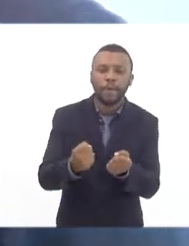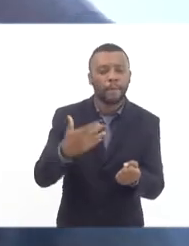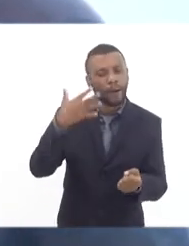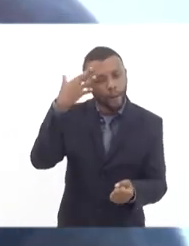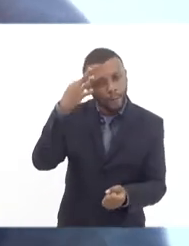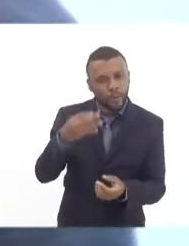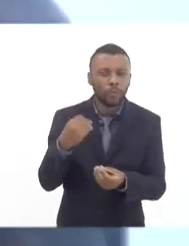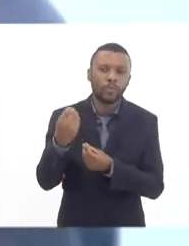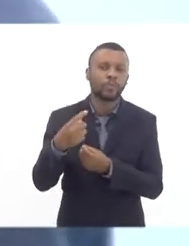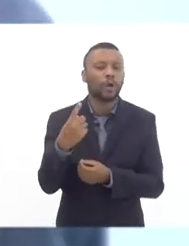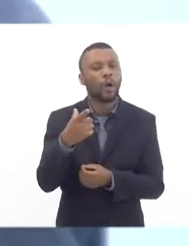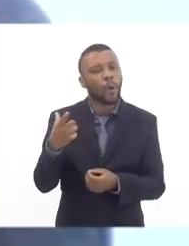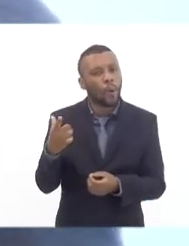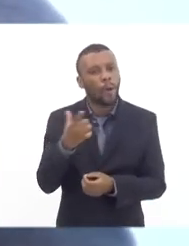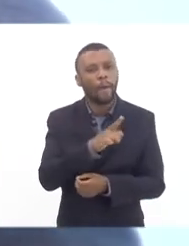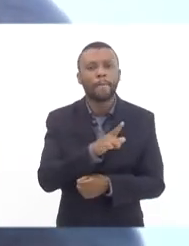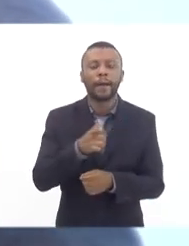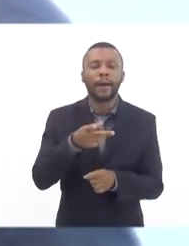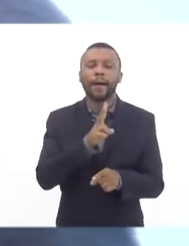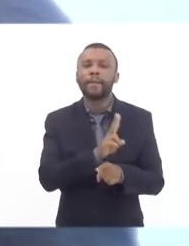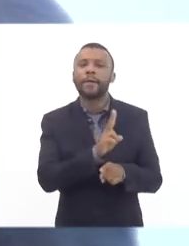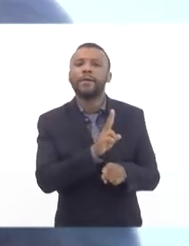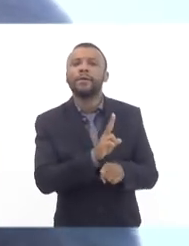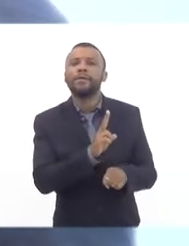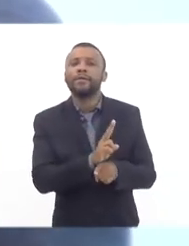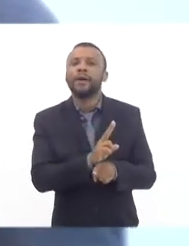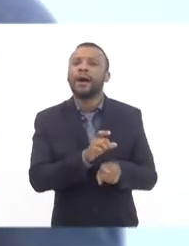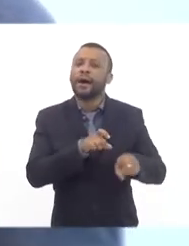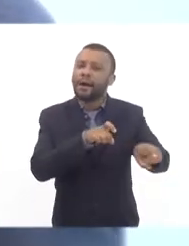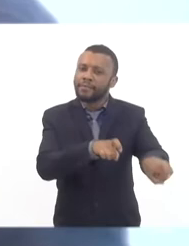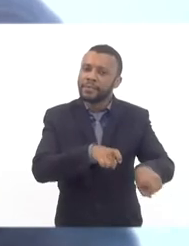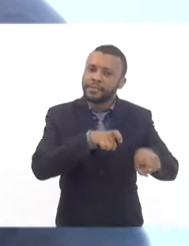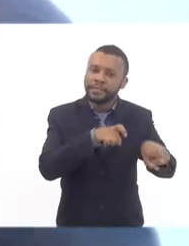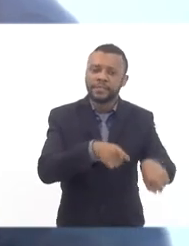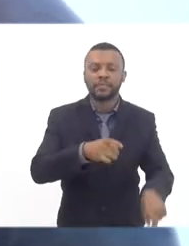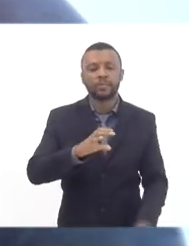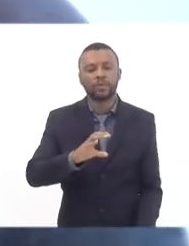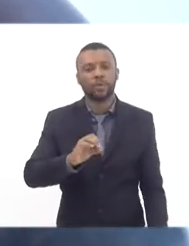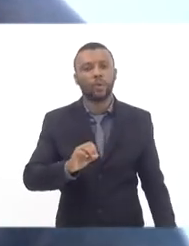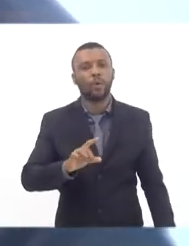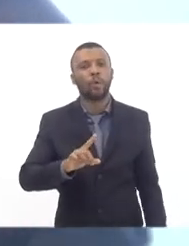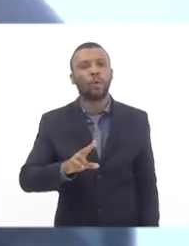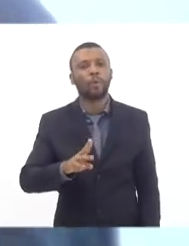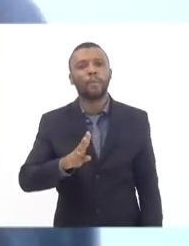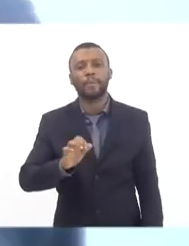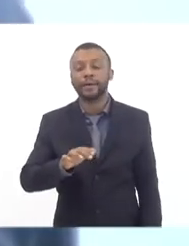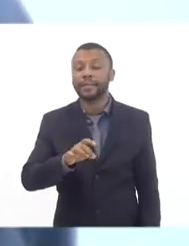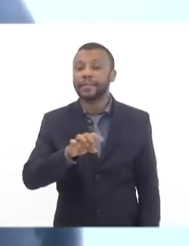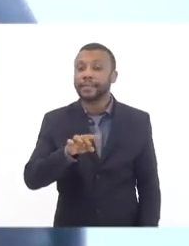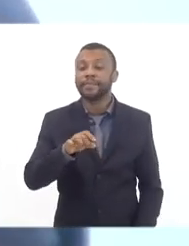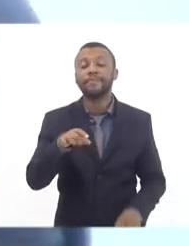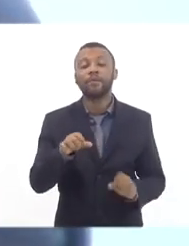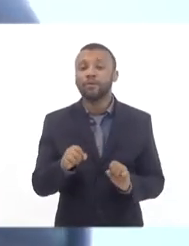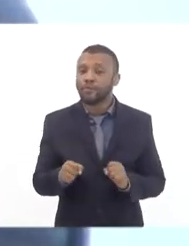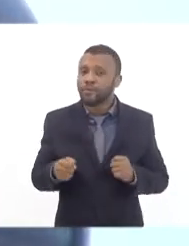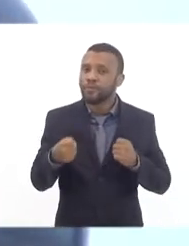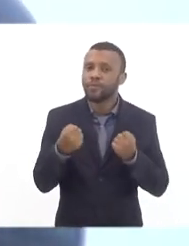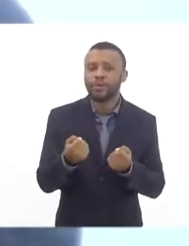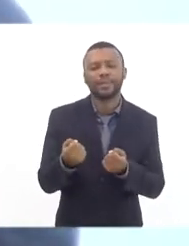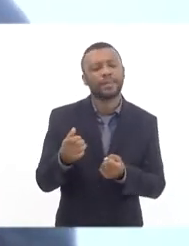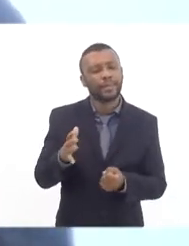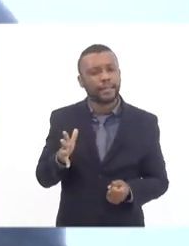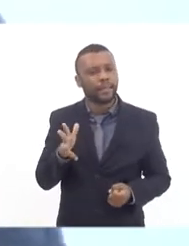preservar a Fazenda Colubandê. E é um esforço que demorou ainda um tempo para que tivéssemos